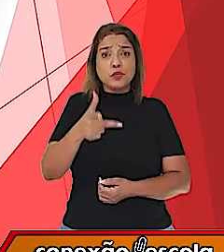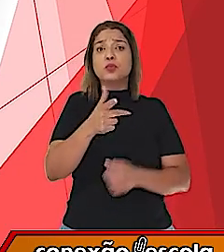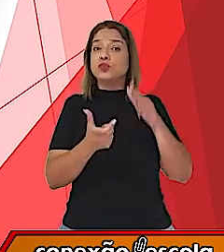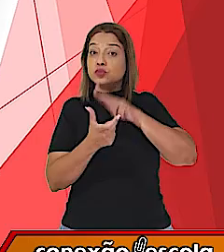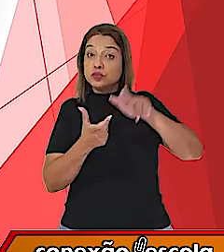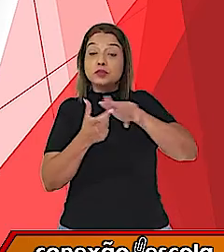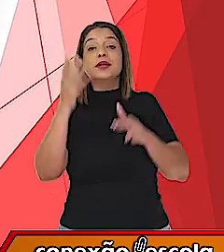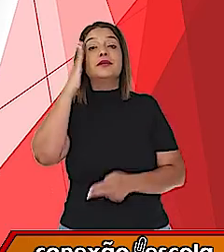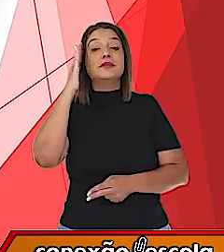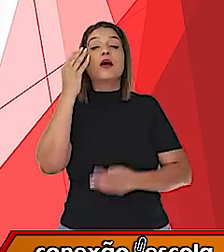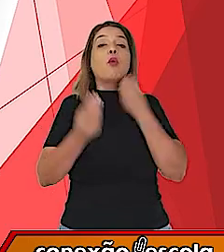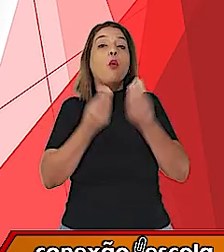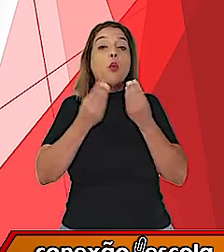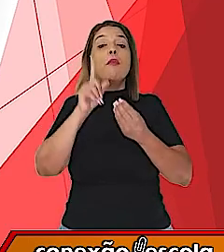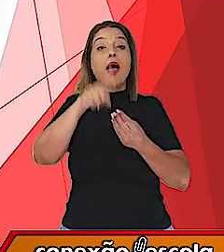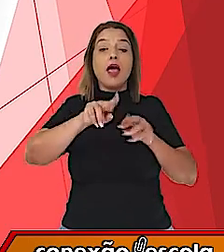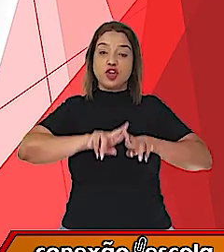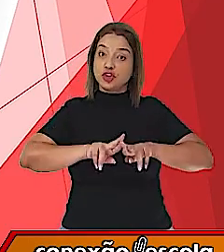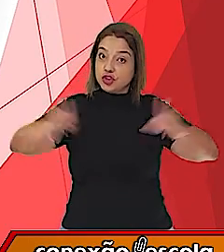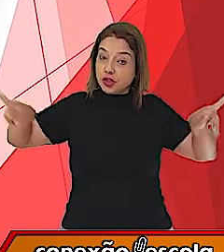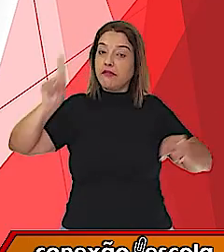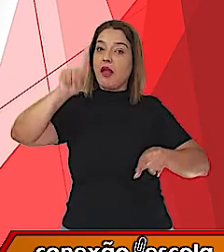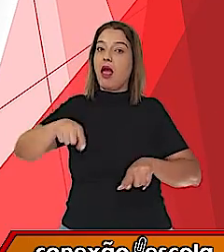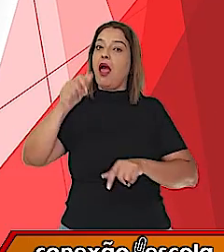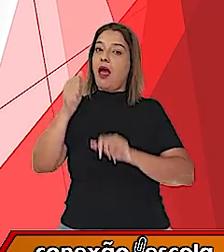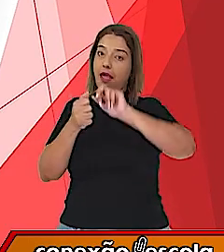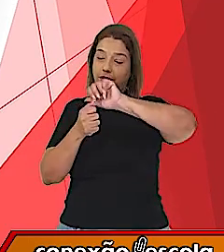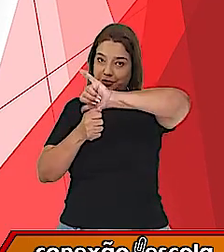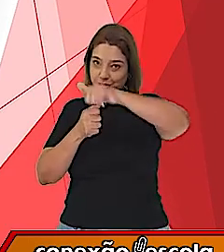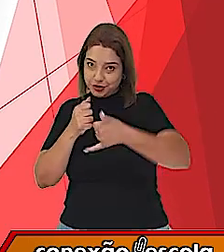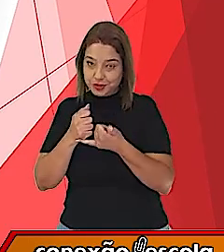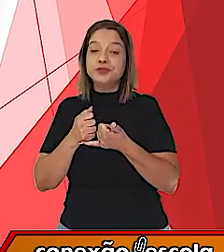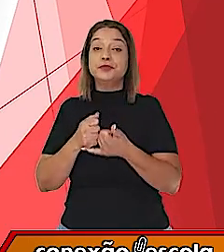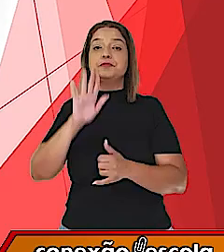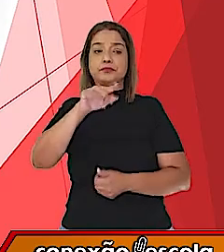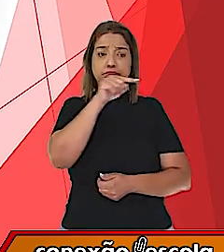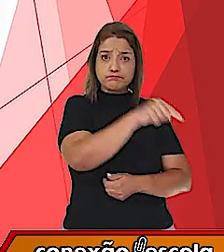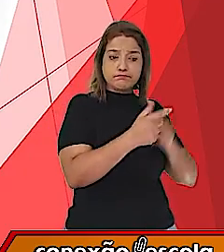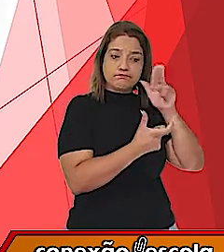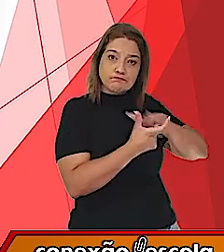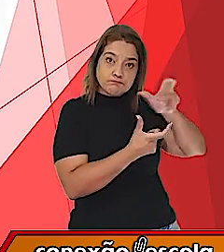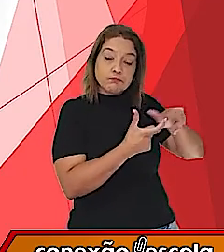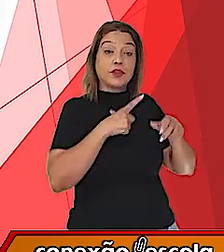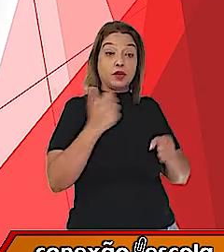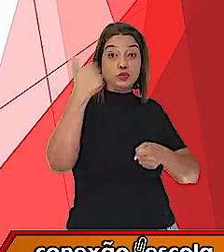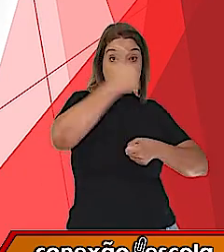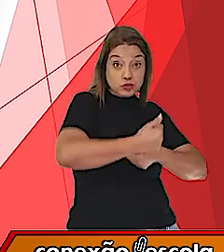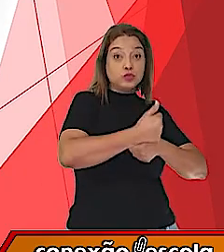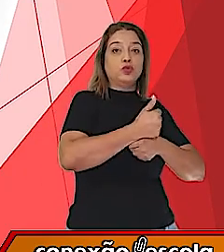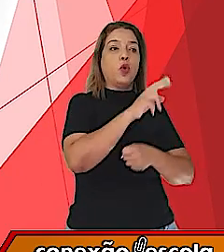substantivos distinguem-se dos pronomes adjetivos. Enquanto os pronomes substantivos substituem